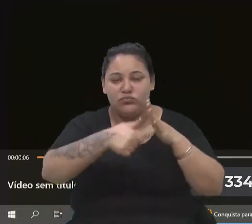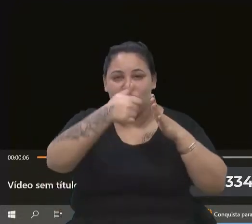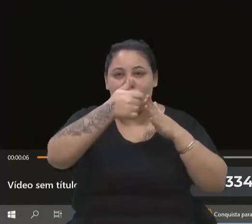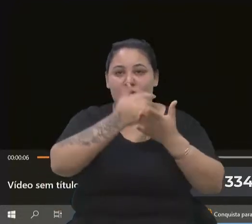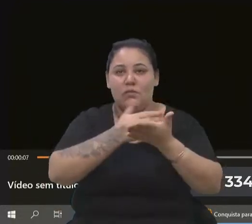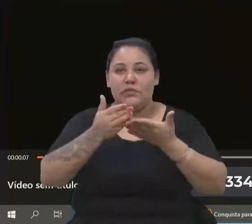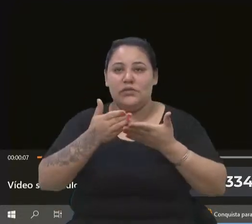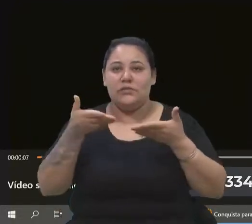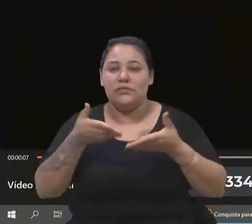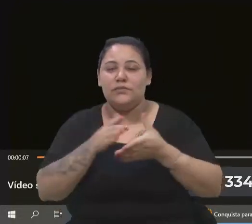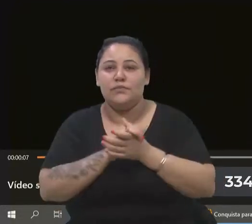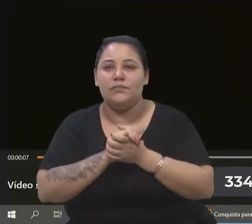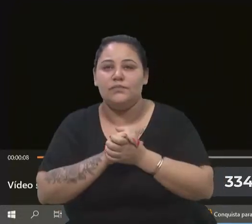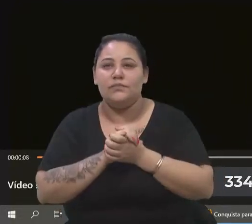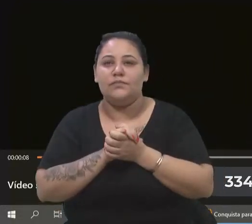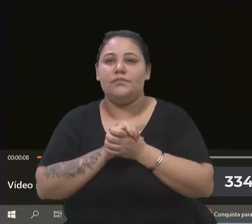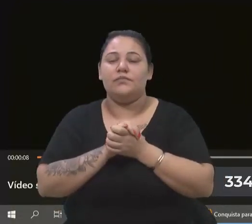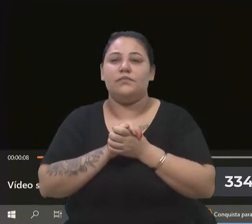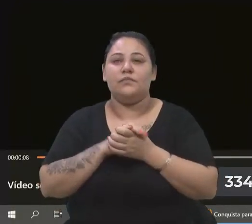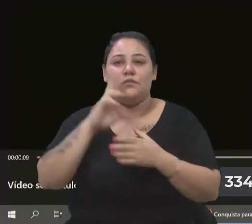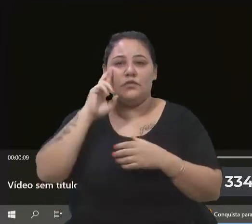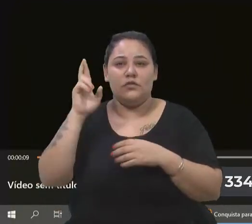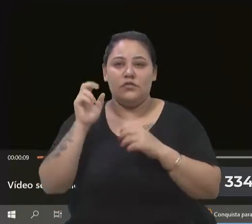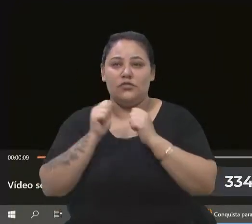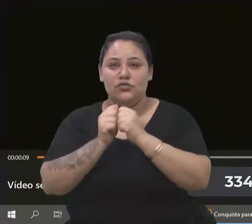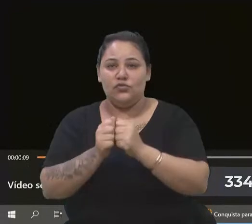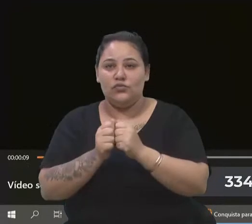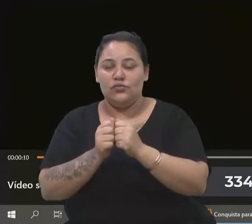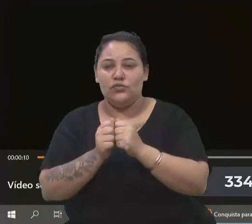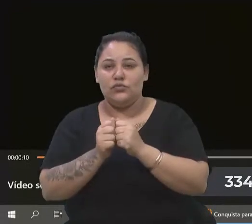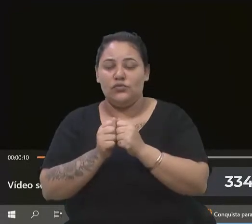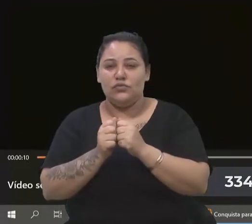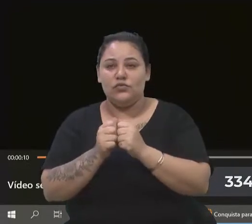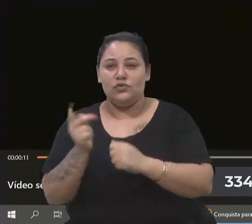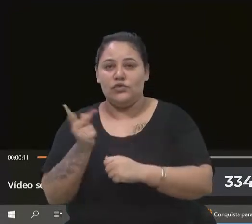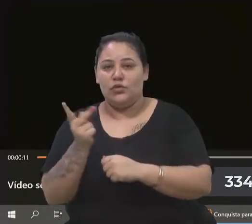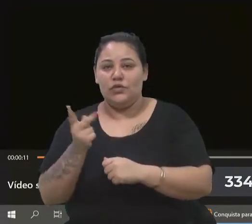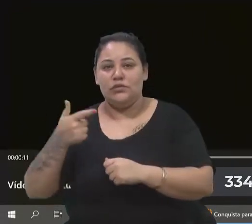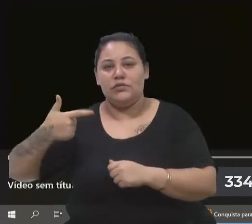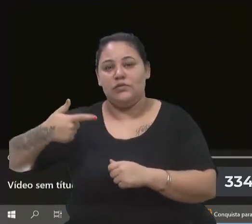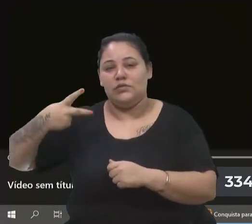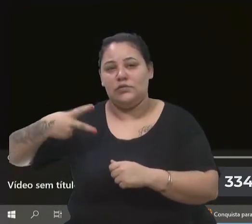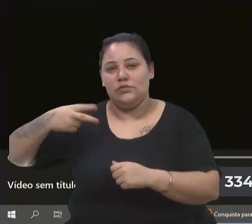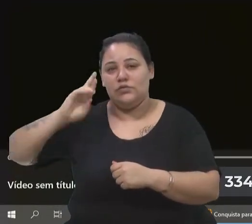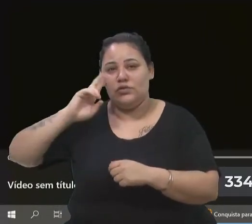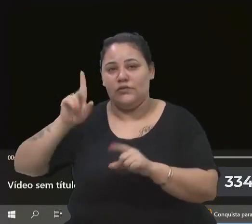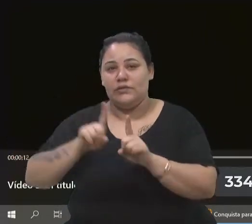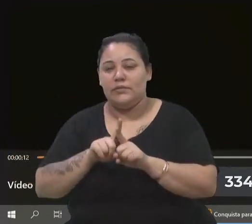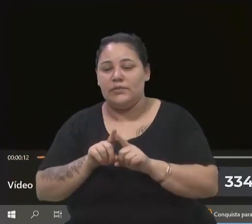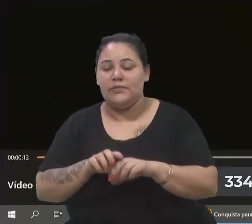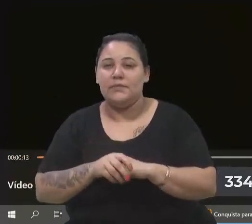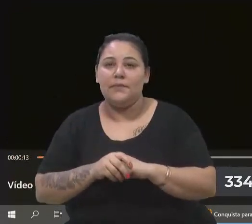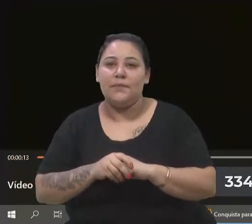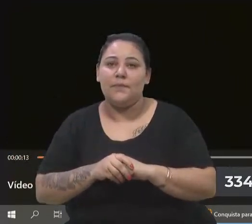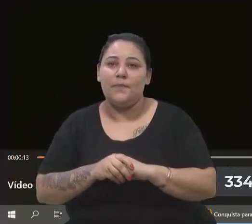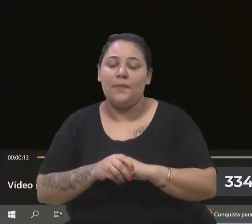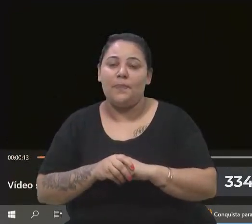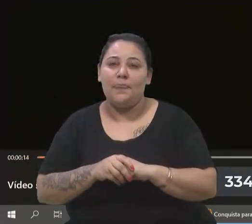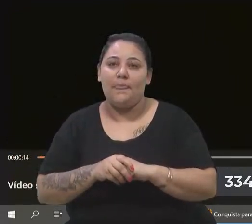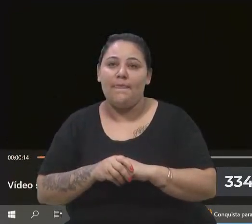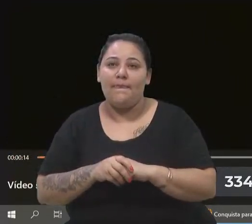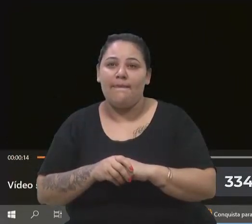iniciaram. Diretora Lu, juntamente do nosso diretor Rodrigo. Gentileza, nossa diretora